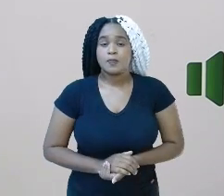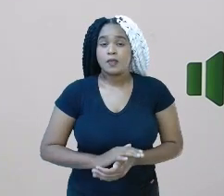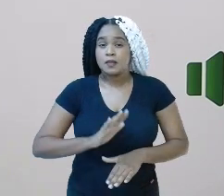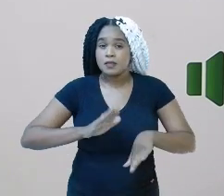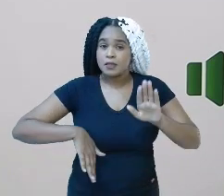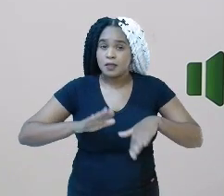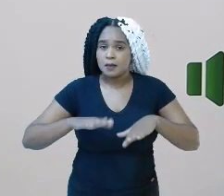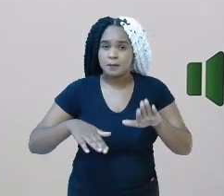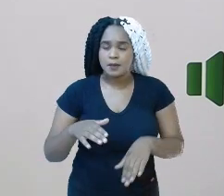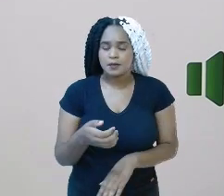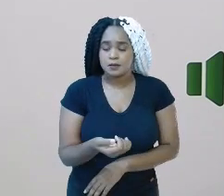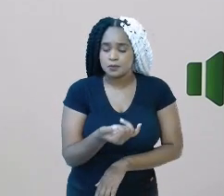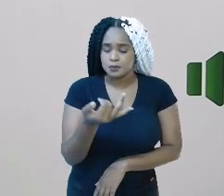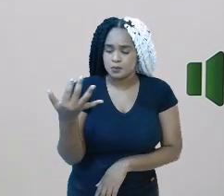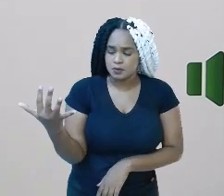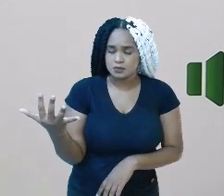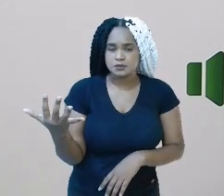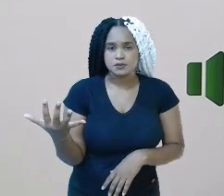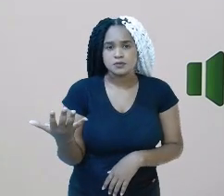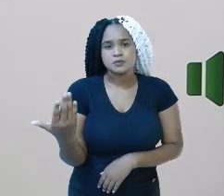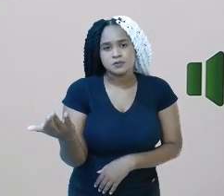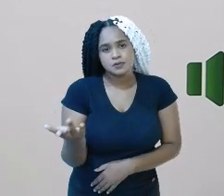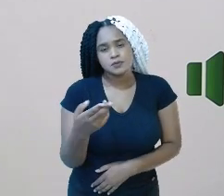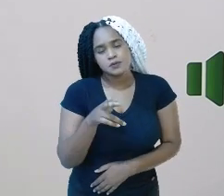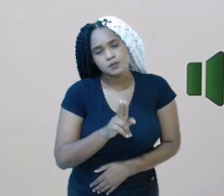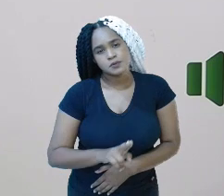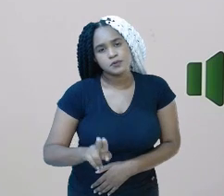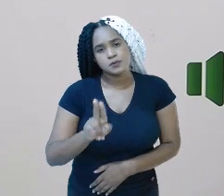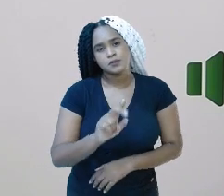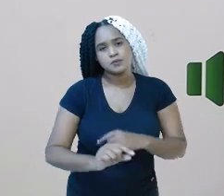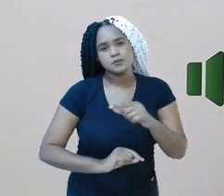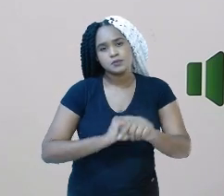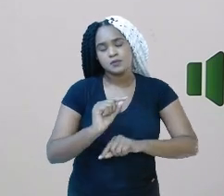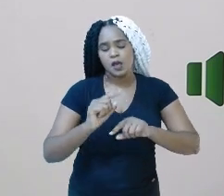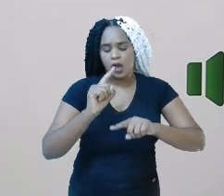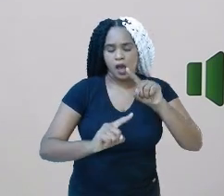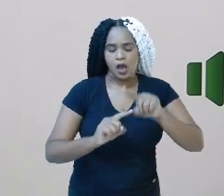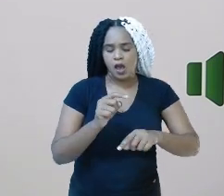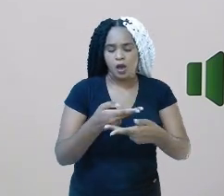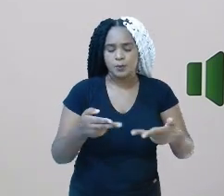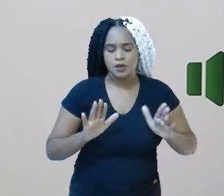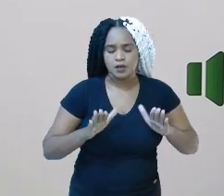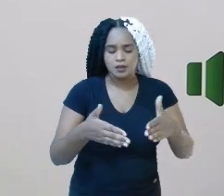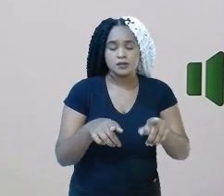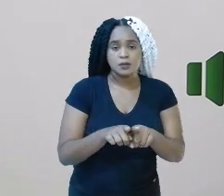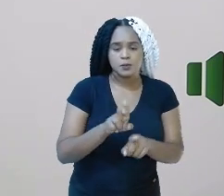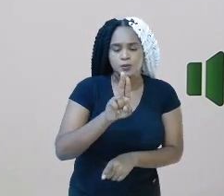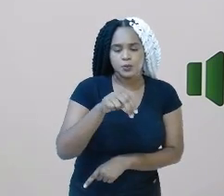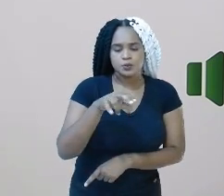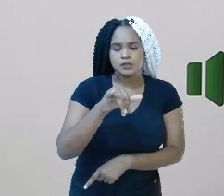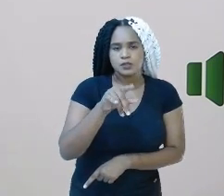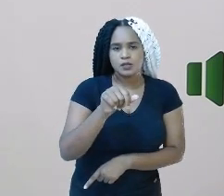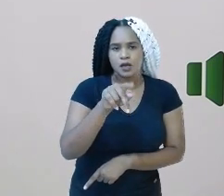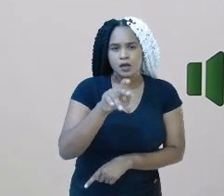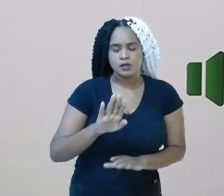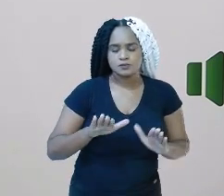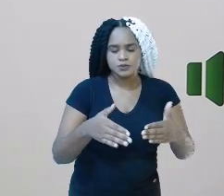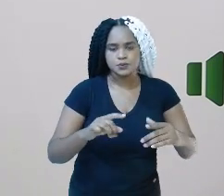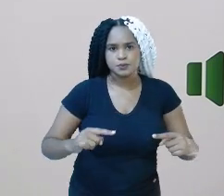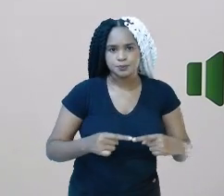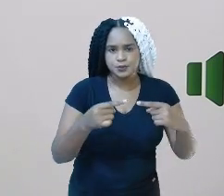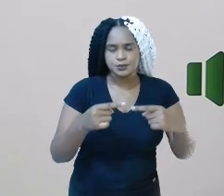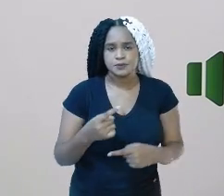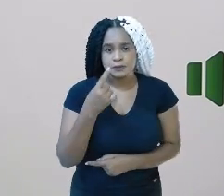medir, eu vou usar instrumentos e unidades de medidas diferentes. Por exemplo, se